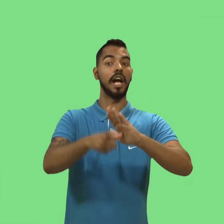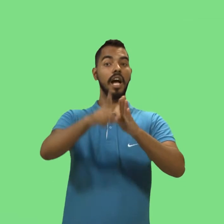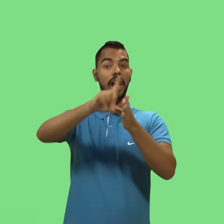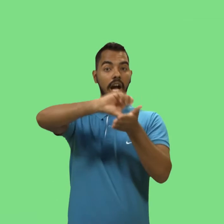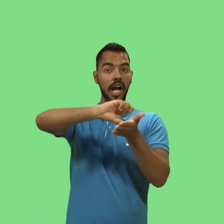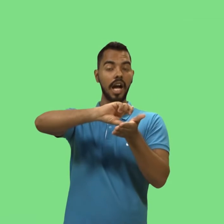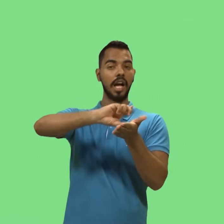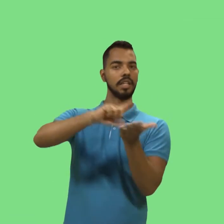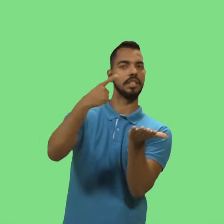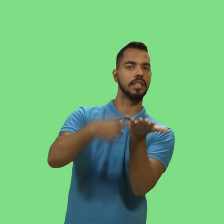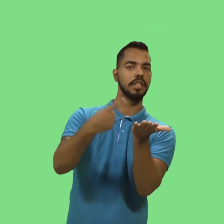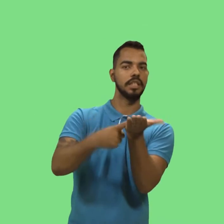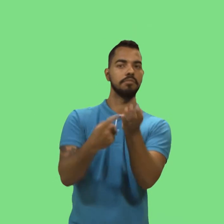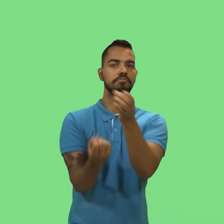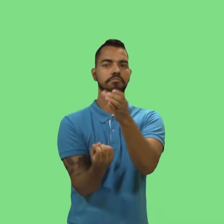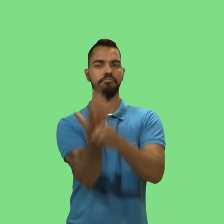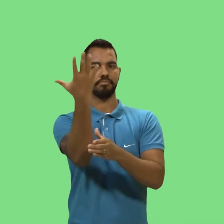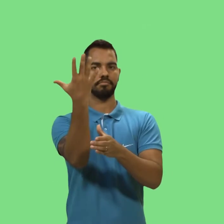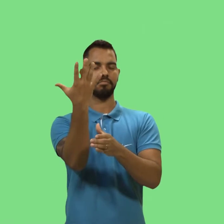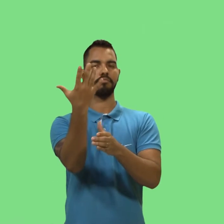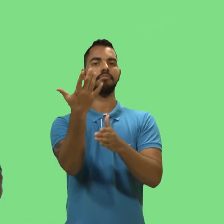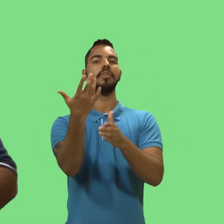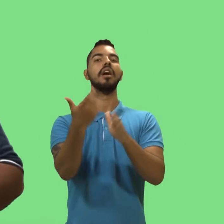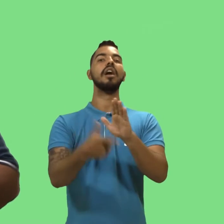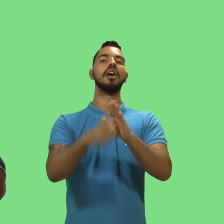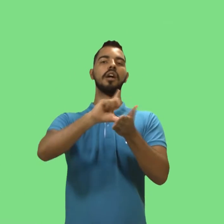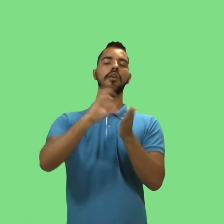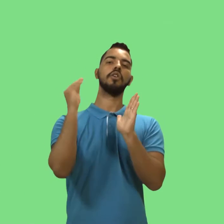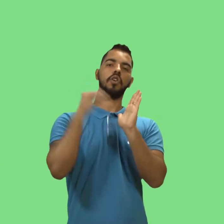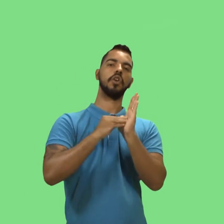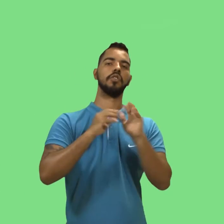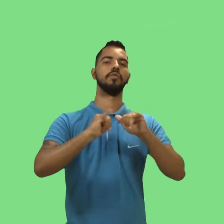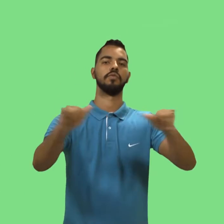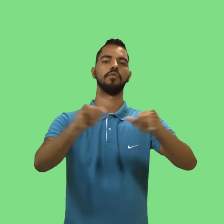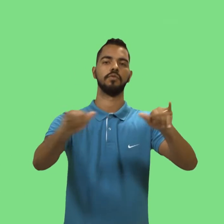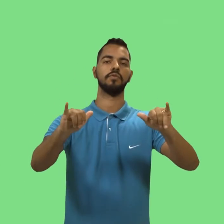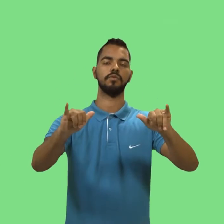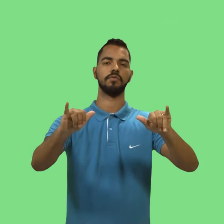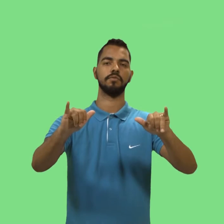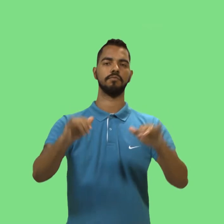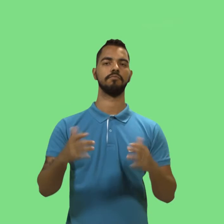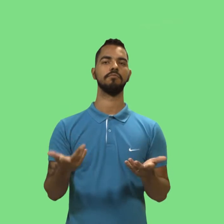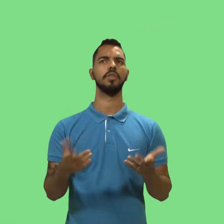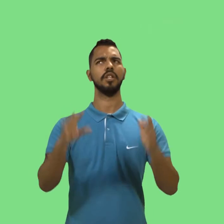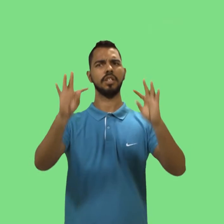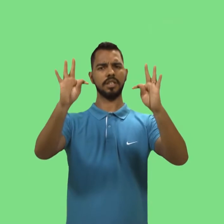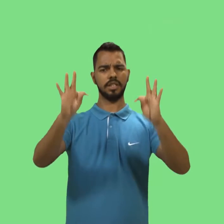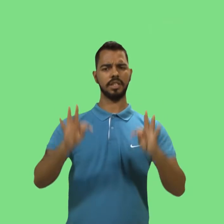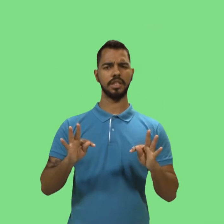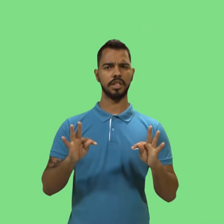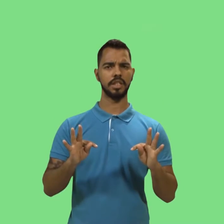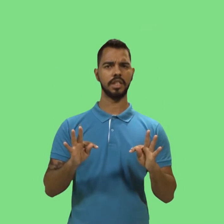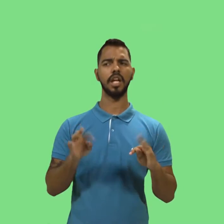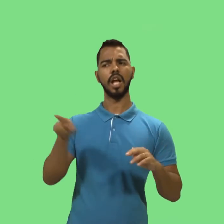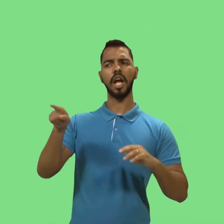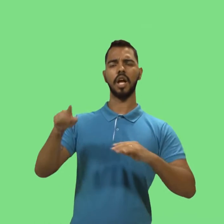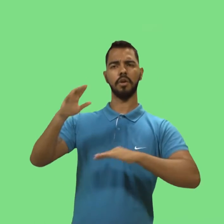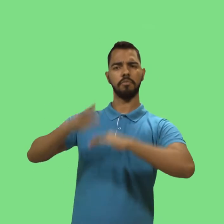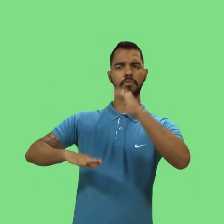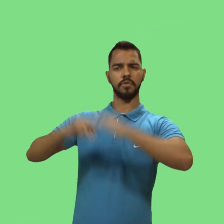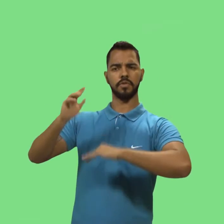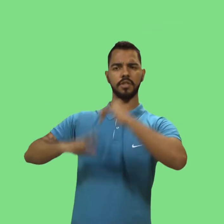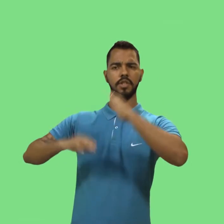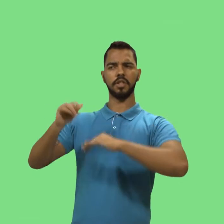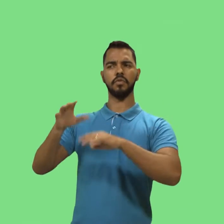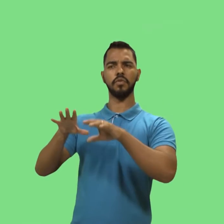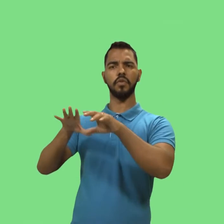ou divulgação da informação completa. Normalmente, o release é um texto produzido pelo profissional de relações